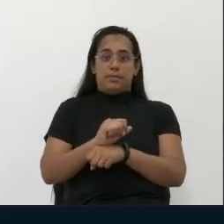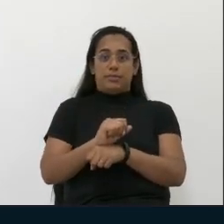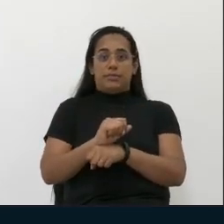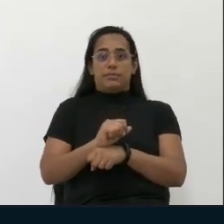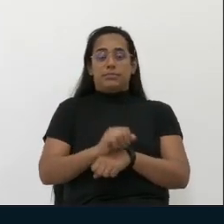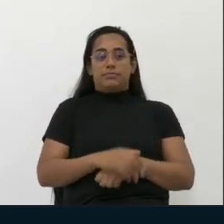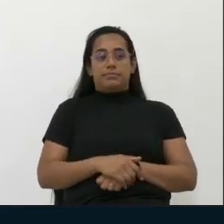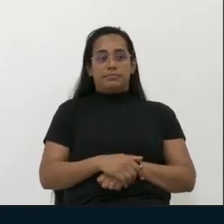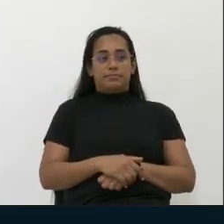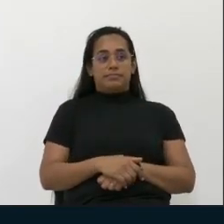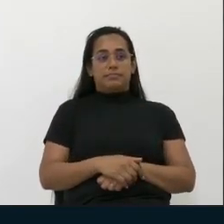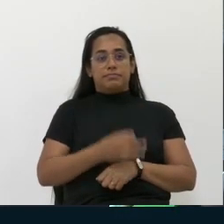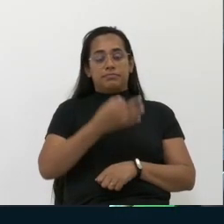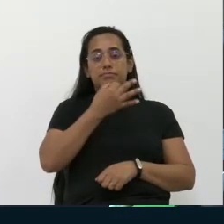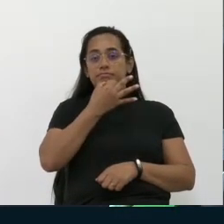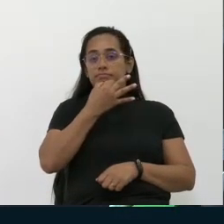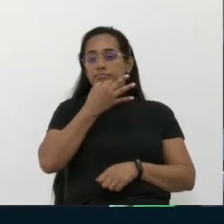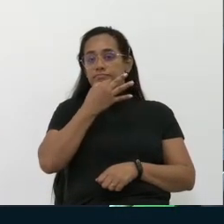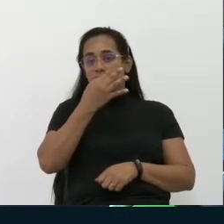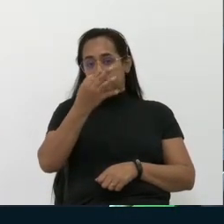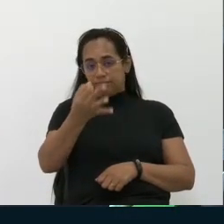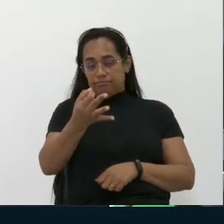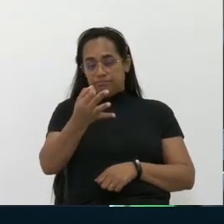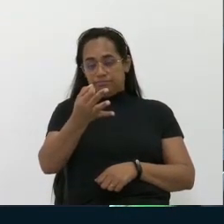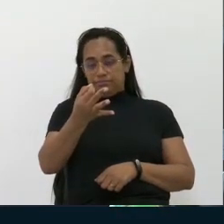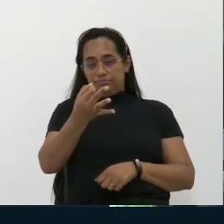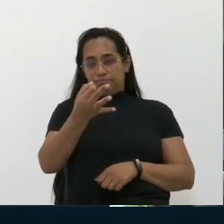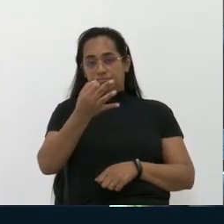aí eu dou uma sugestão para você.